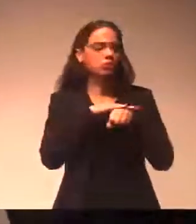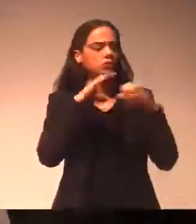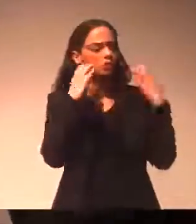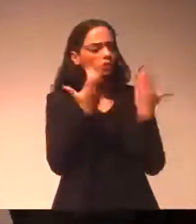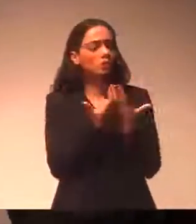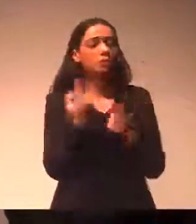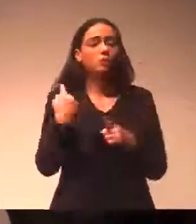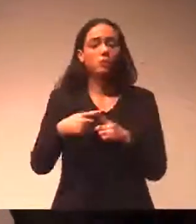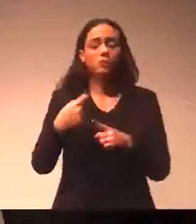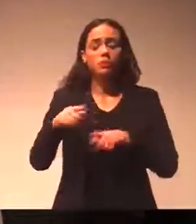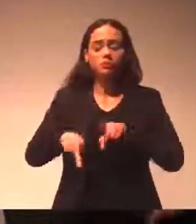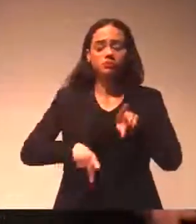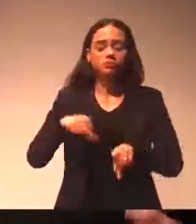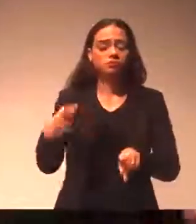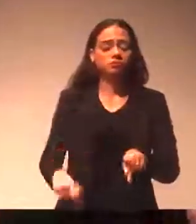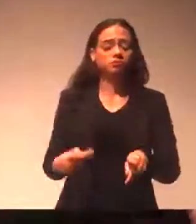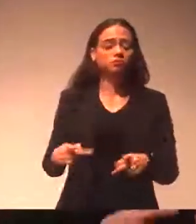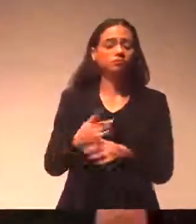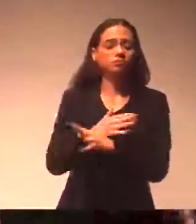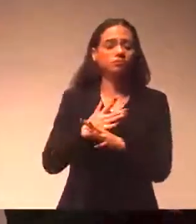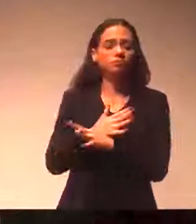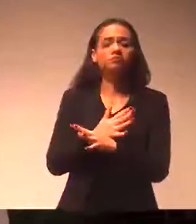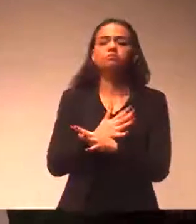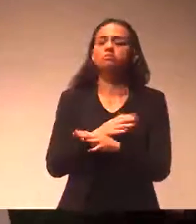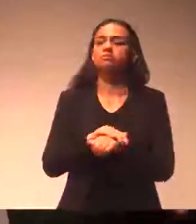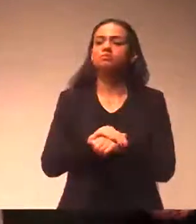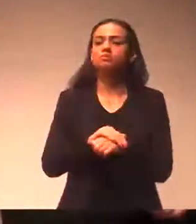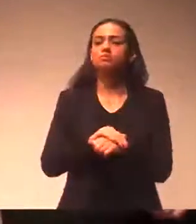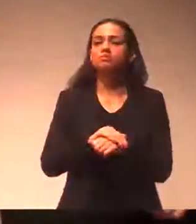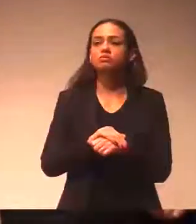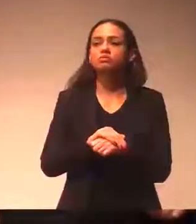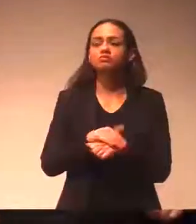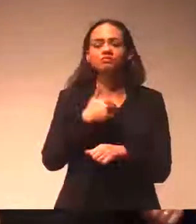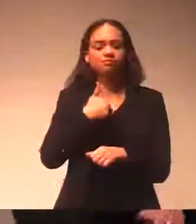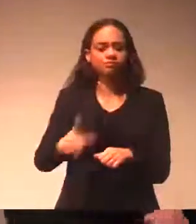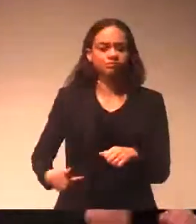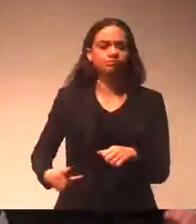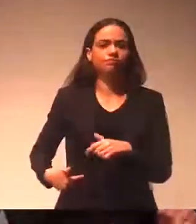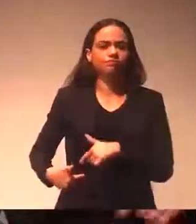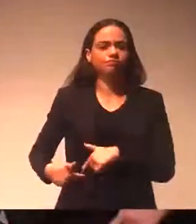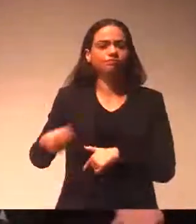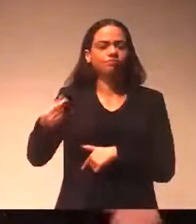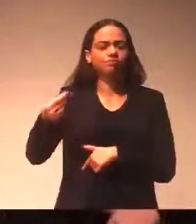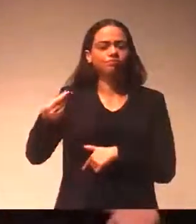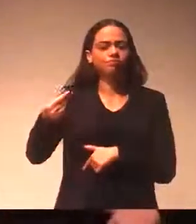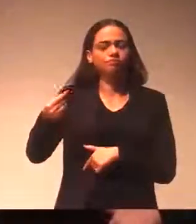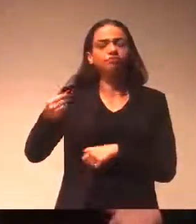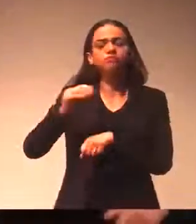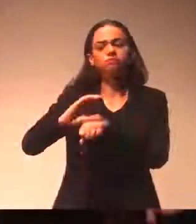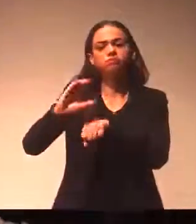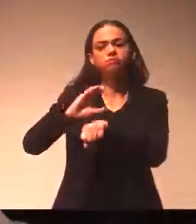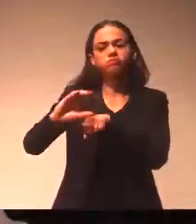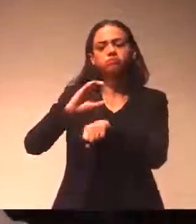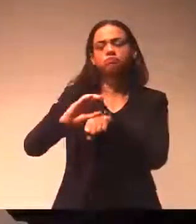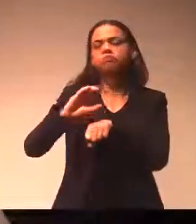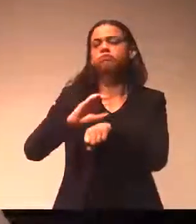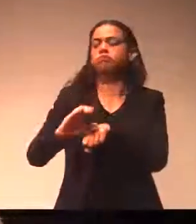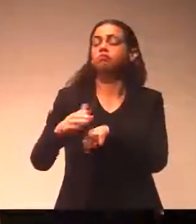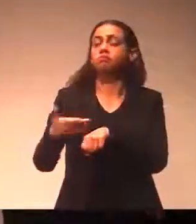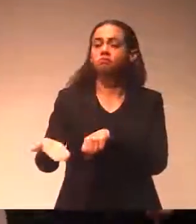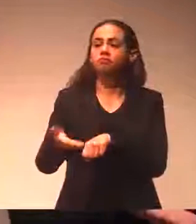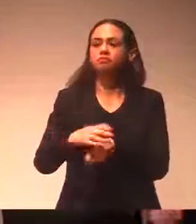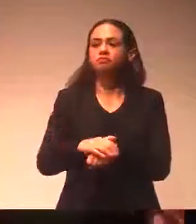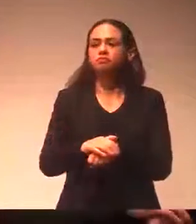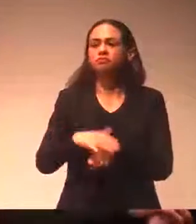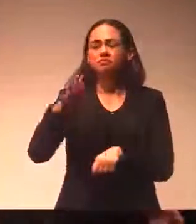povo de Vinhedo já investiu muitos e muitos milhões naquela autarquia, né? Uma autarquia importante, e aqui na região, onde